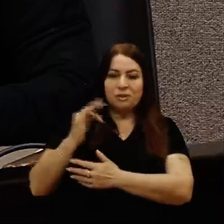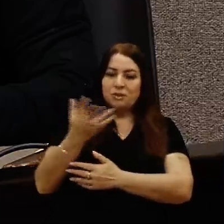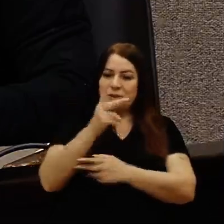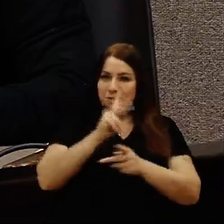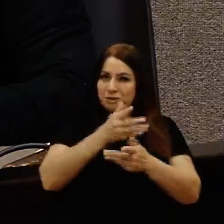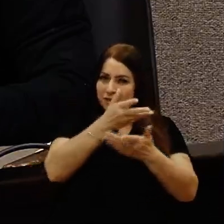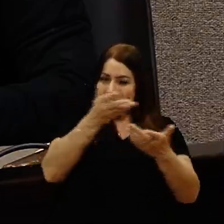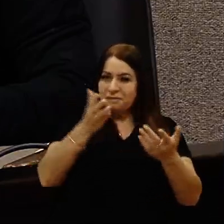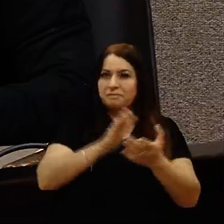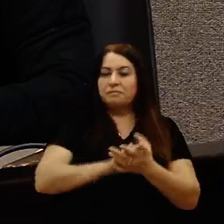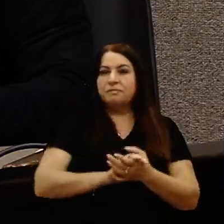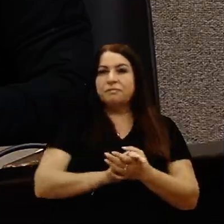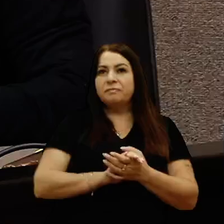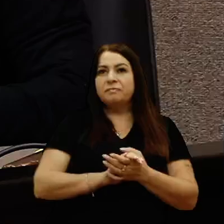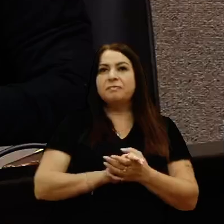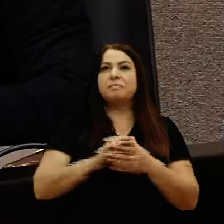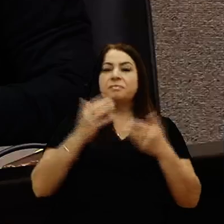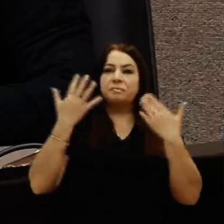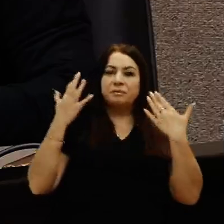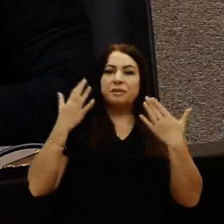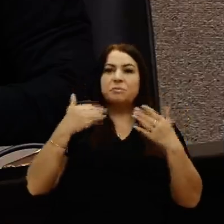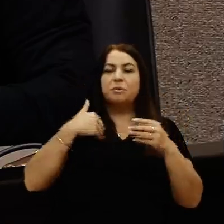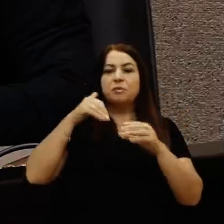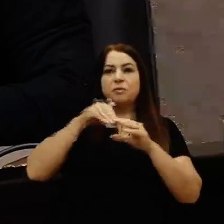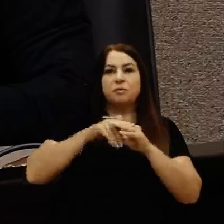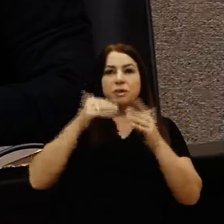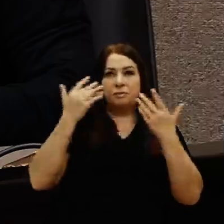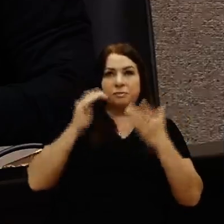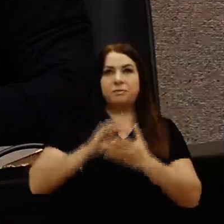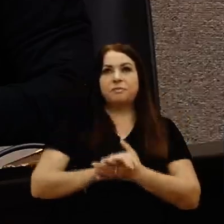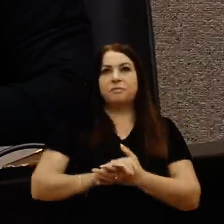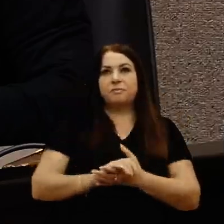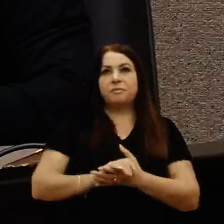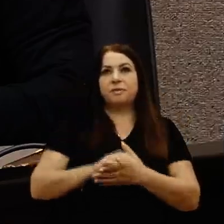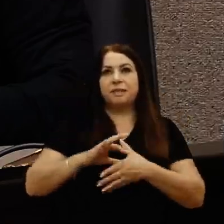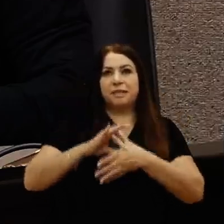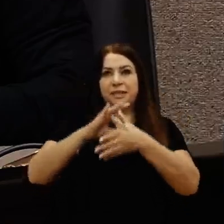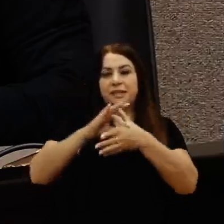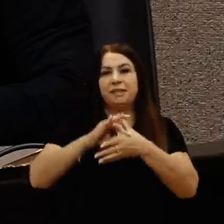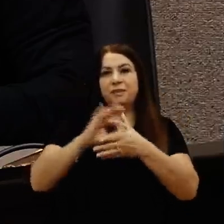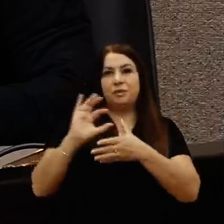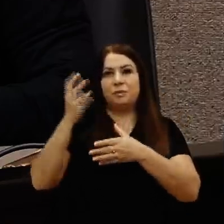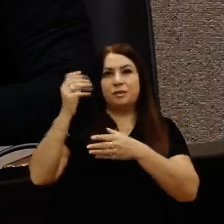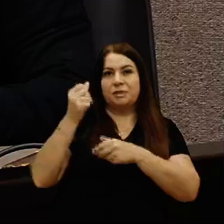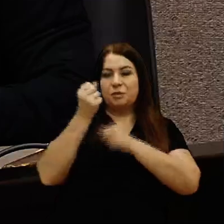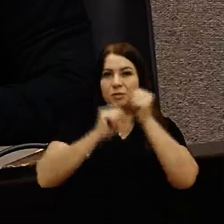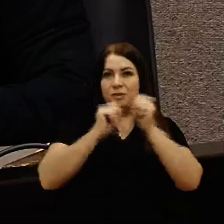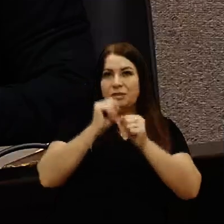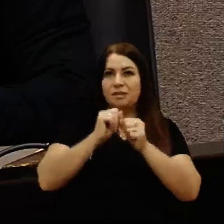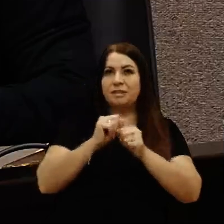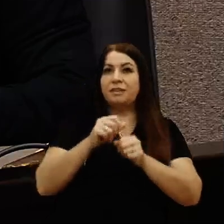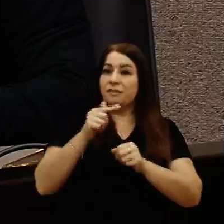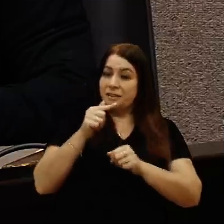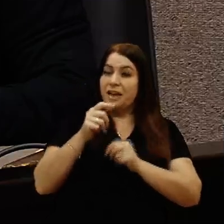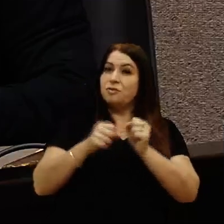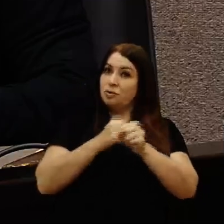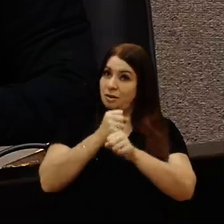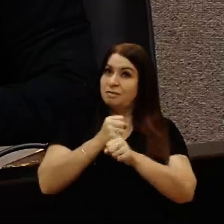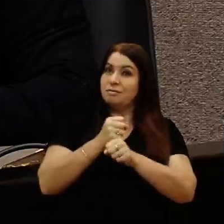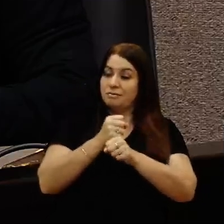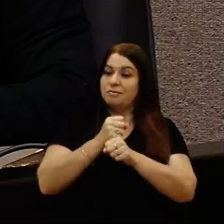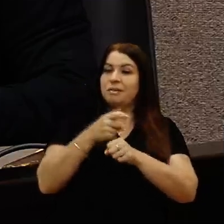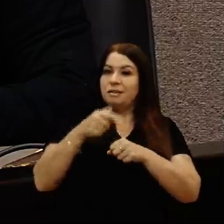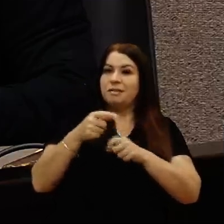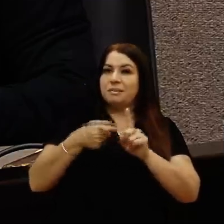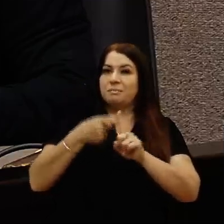pessoal. E parabenizar, o meu voto de congratulações vai para a Ritter Soluções Industriais, que completou 7 anos, né,